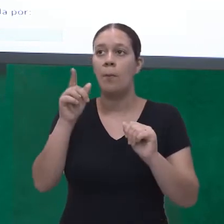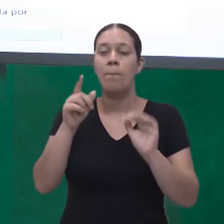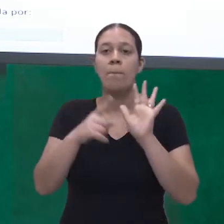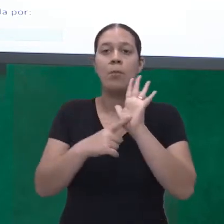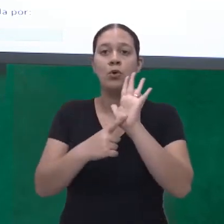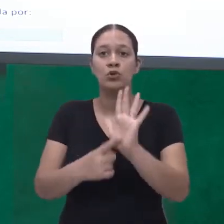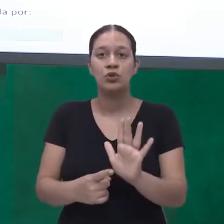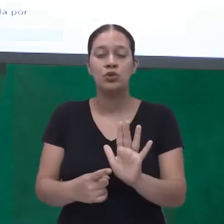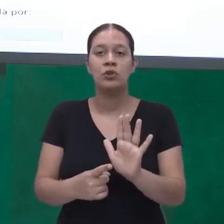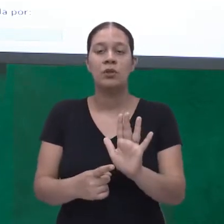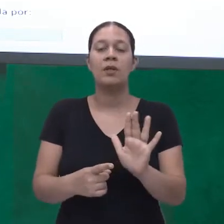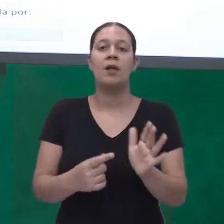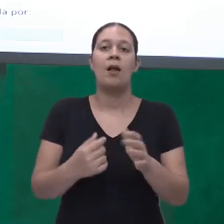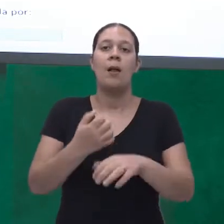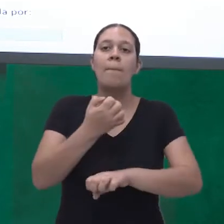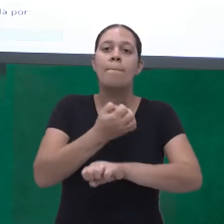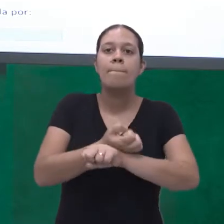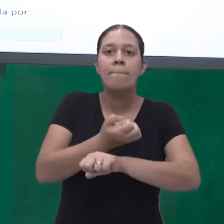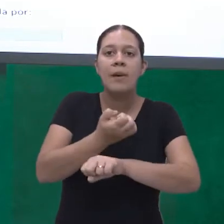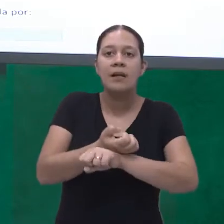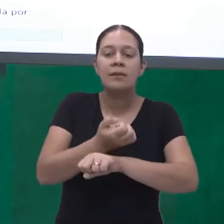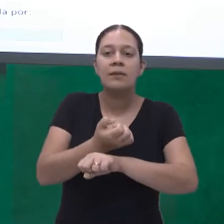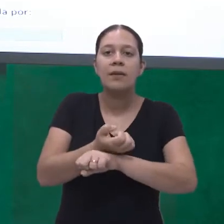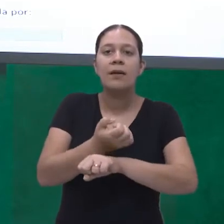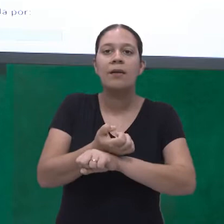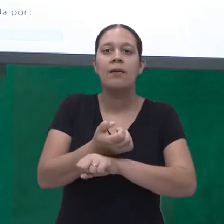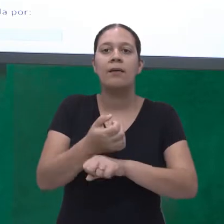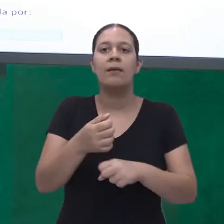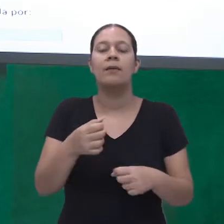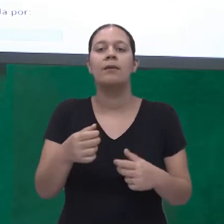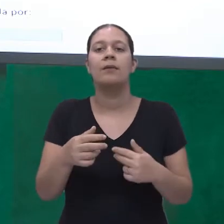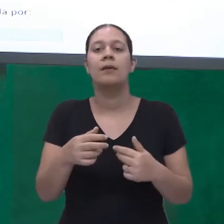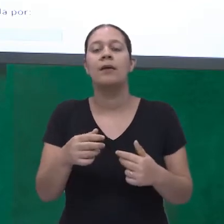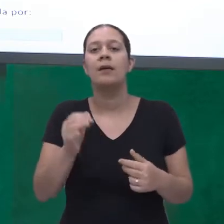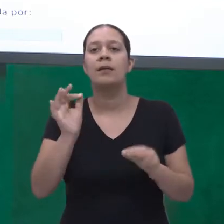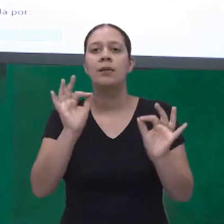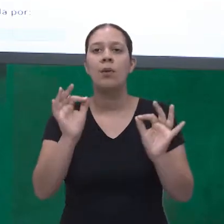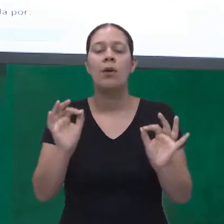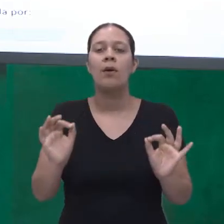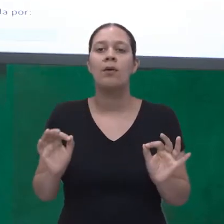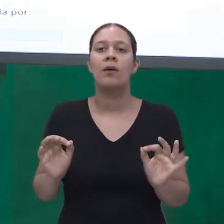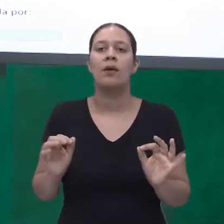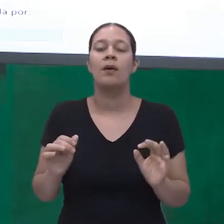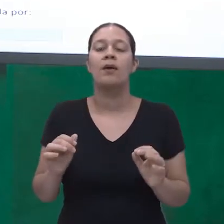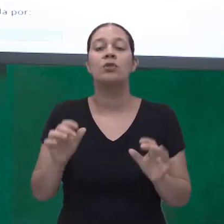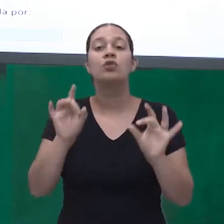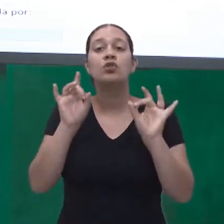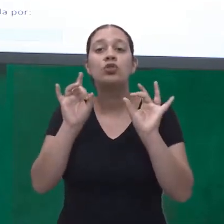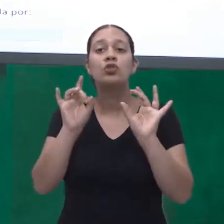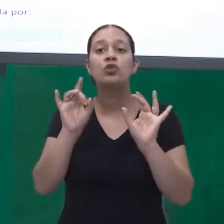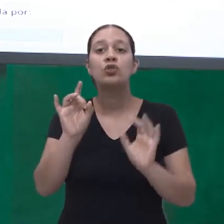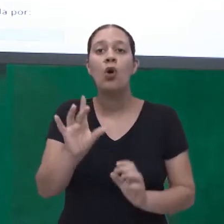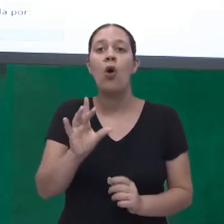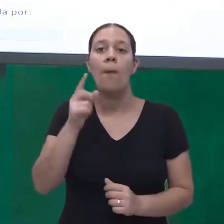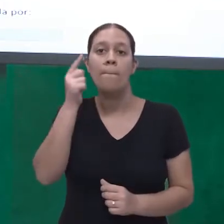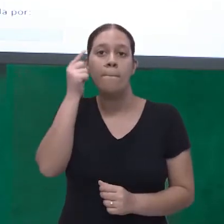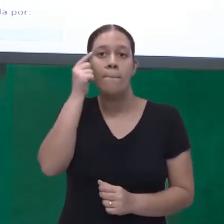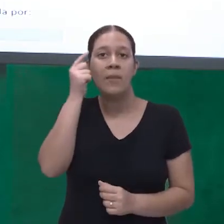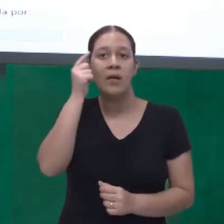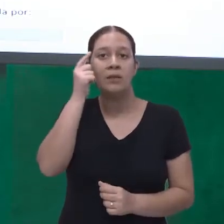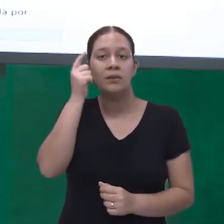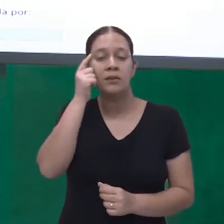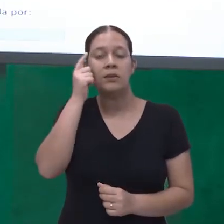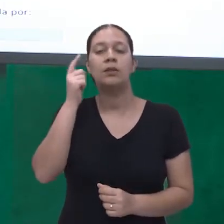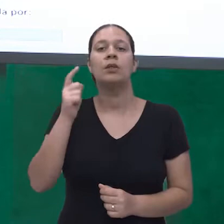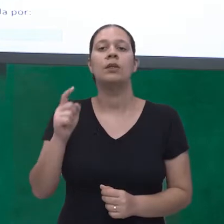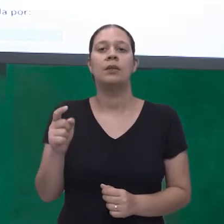dar uma forma para a matéria, né? Não é que a matéria seja essas bolinhas, é só para a mente entender. Então nós estamos aqui